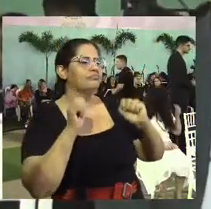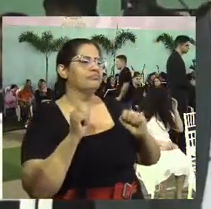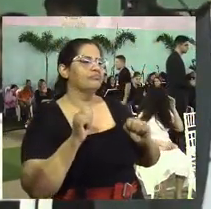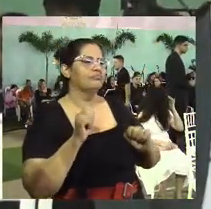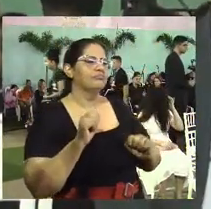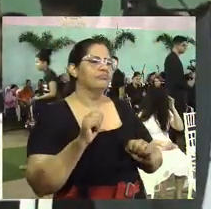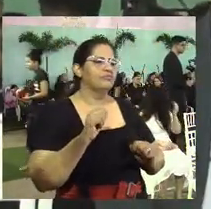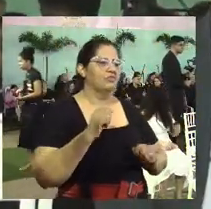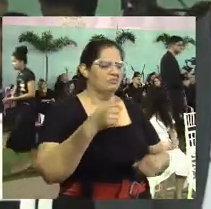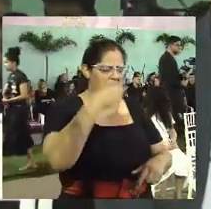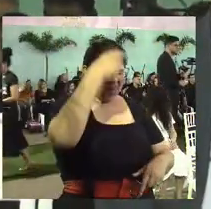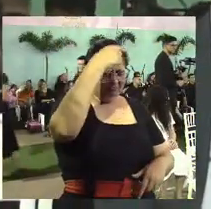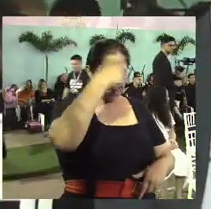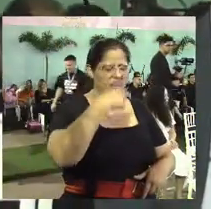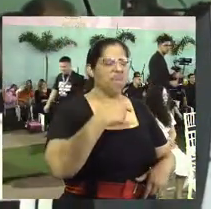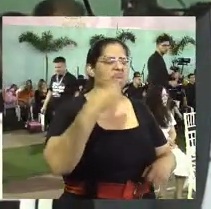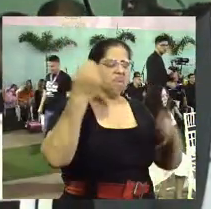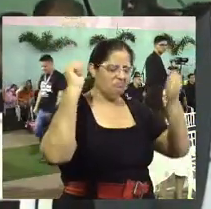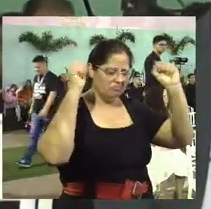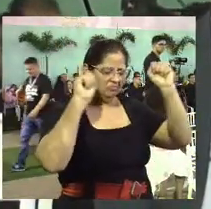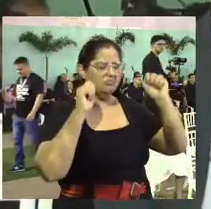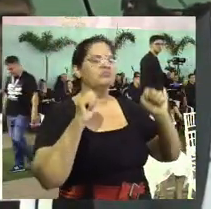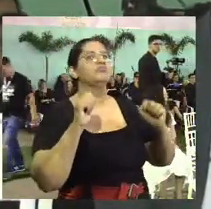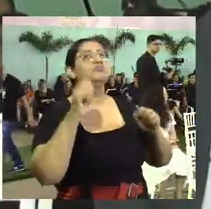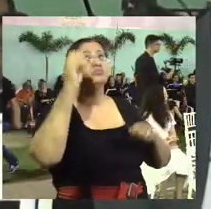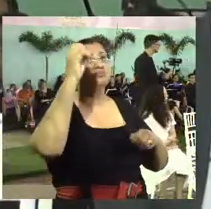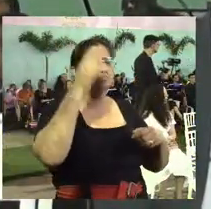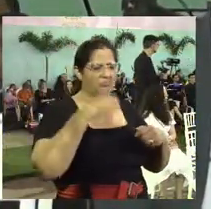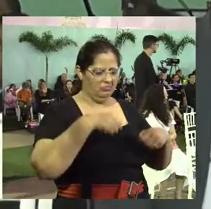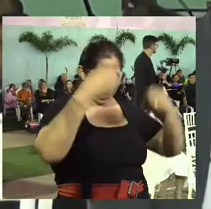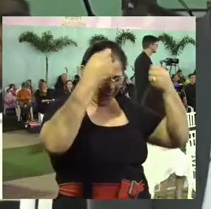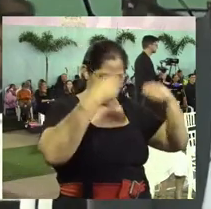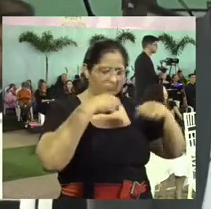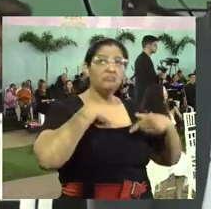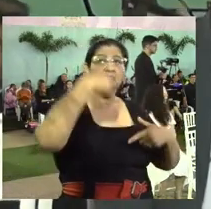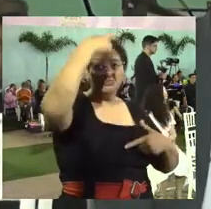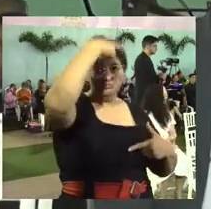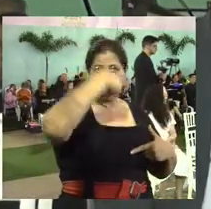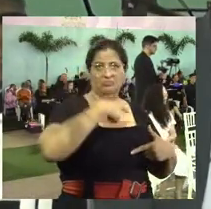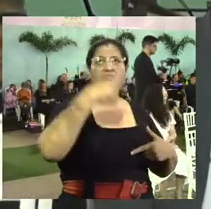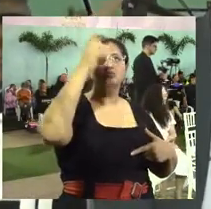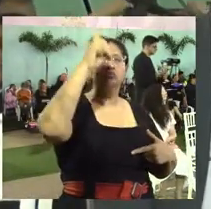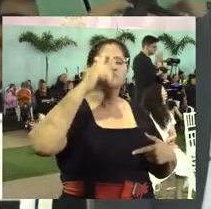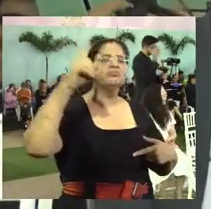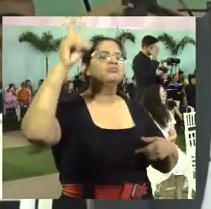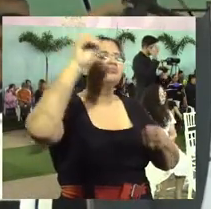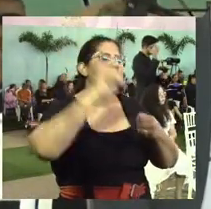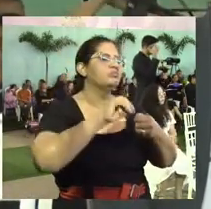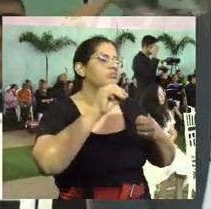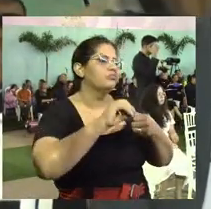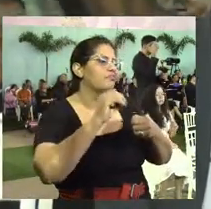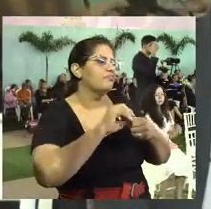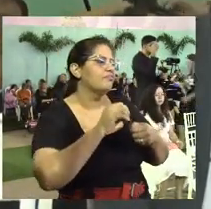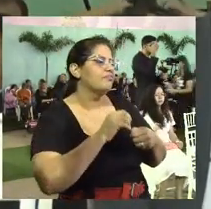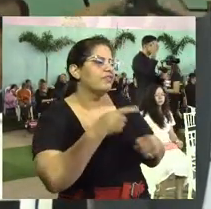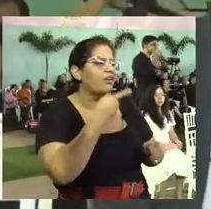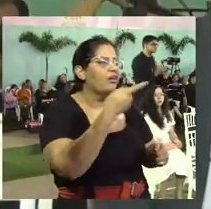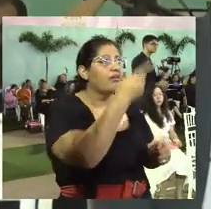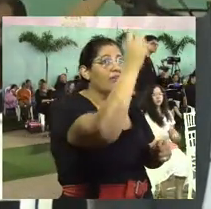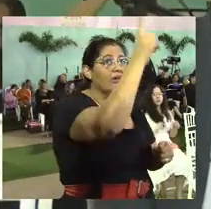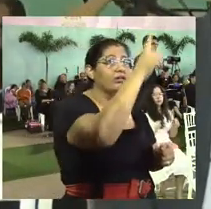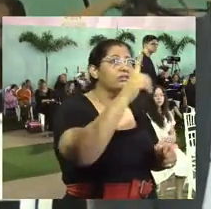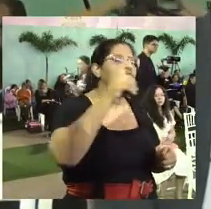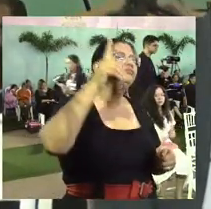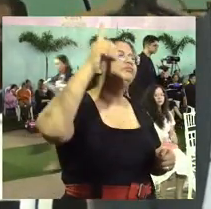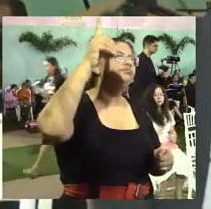sou Adorador foi assim que Deus me fez declare para ele nessa noite